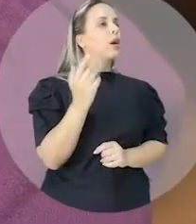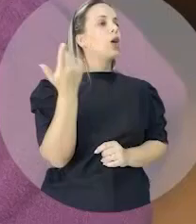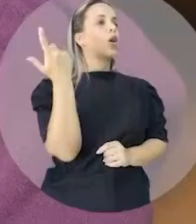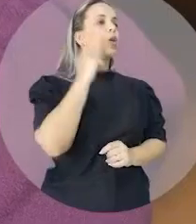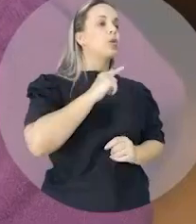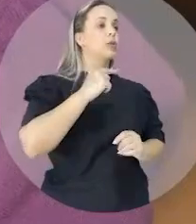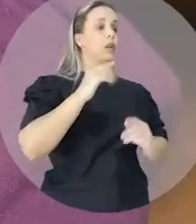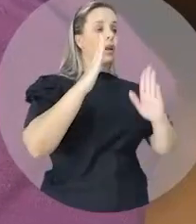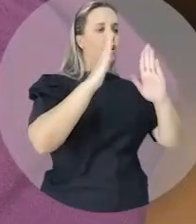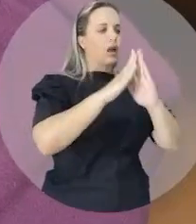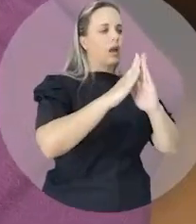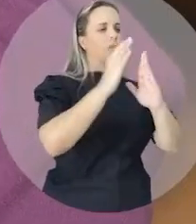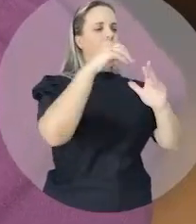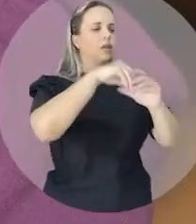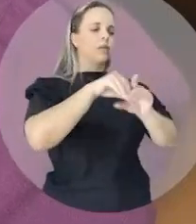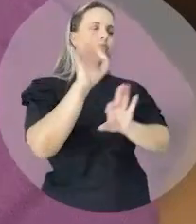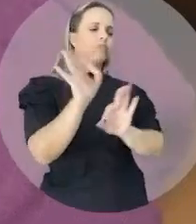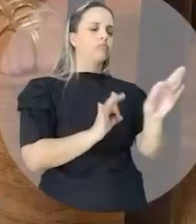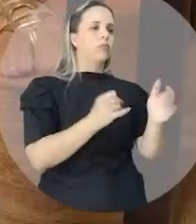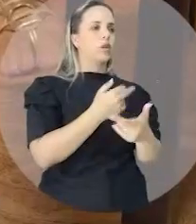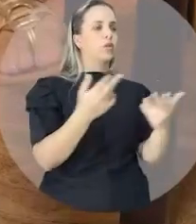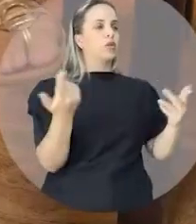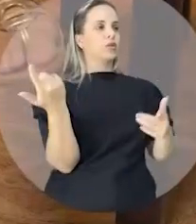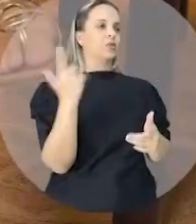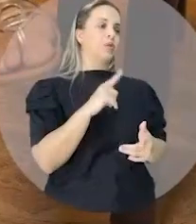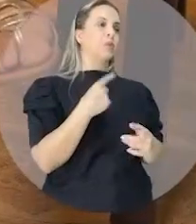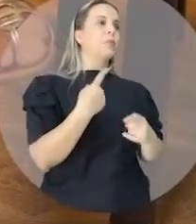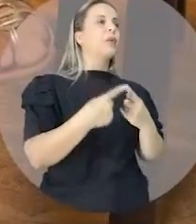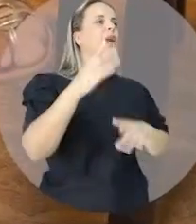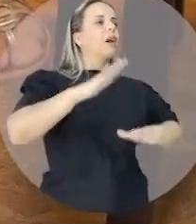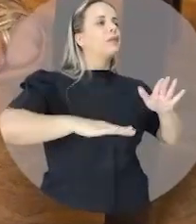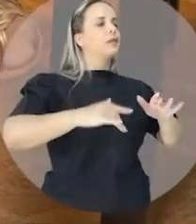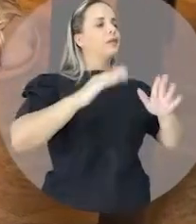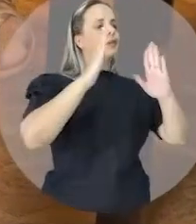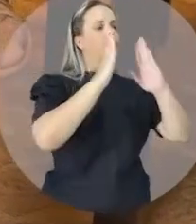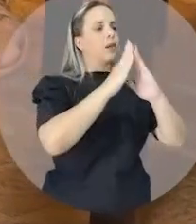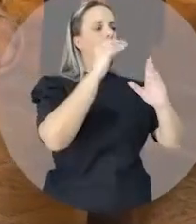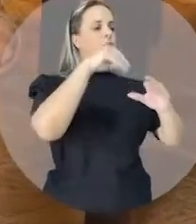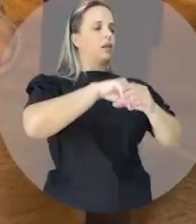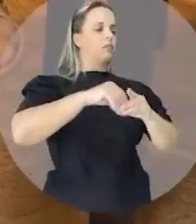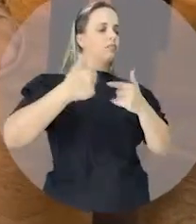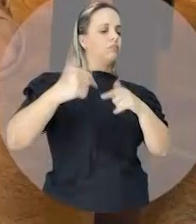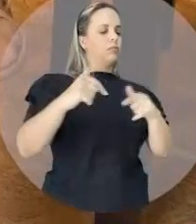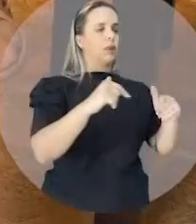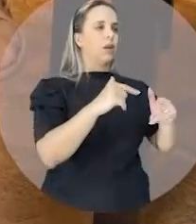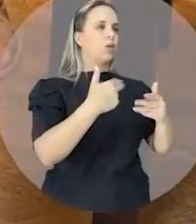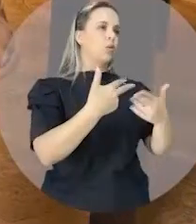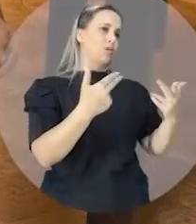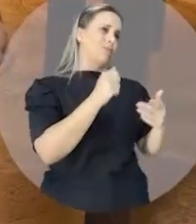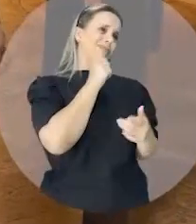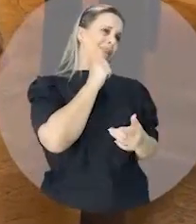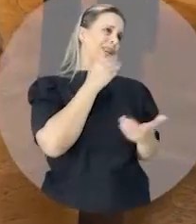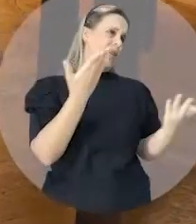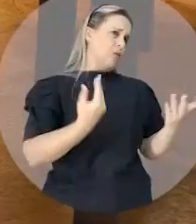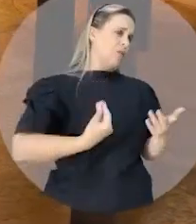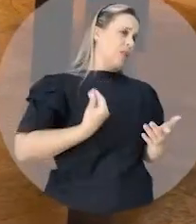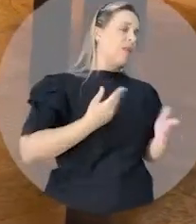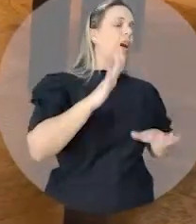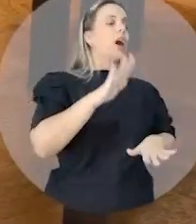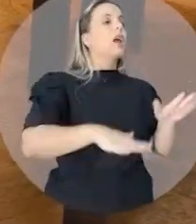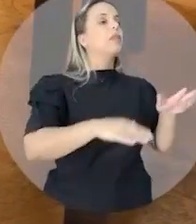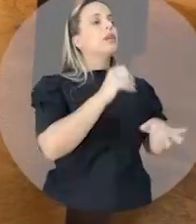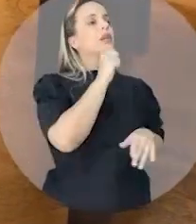os trabalhos domésticos, que muitas vezes os trabalhos domésticos da mulher, ainda nos nossos tempos, eles